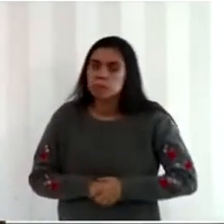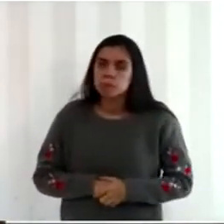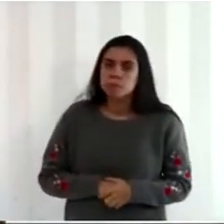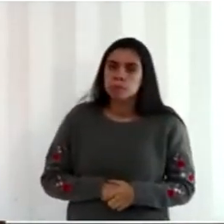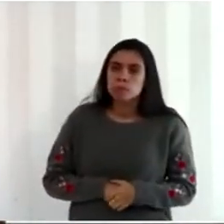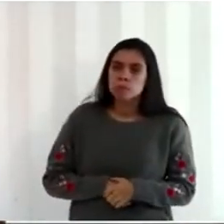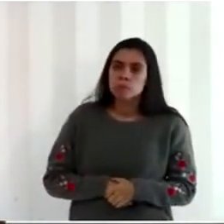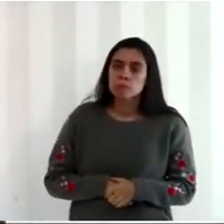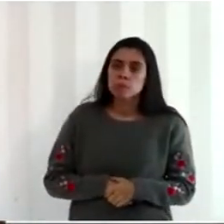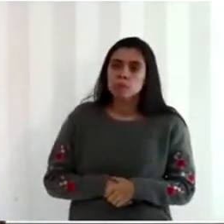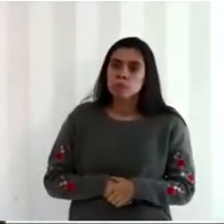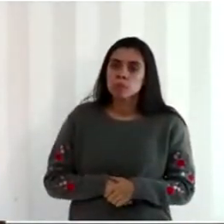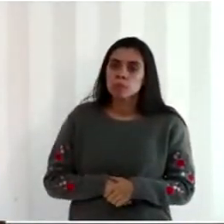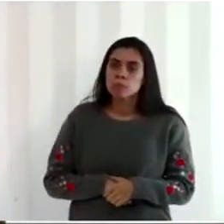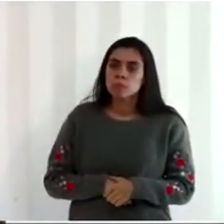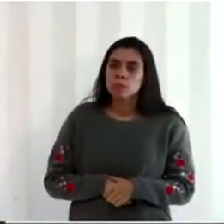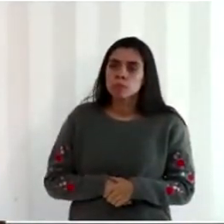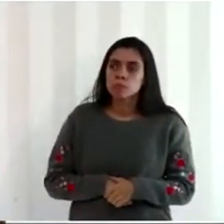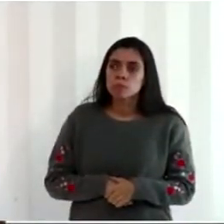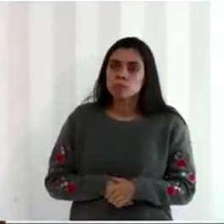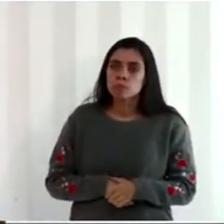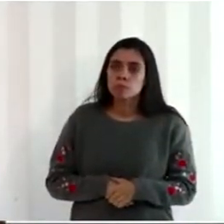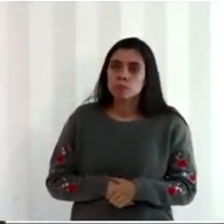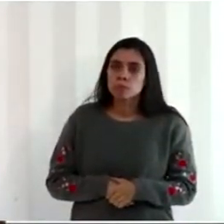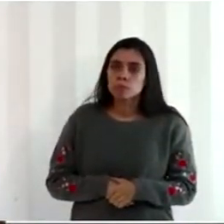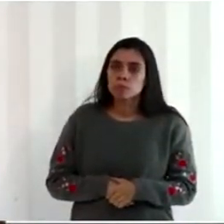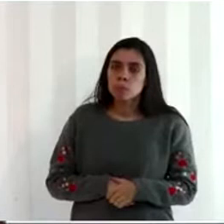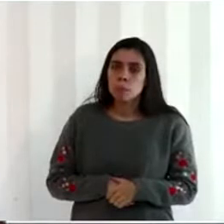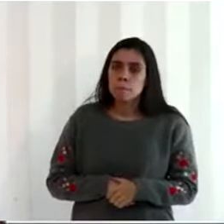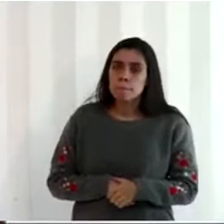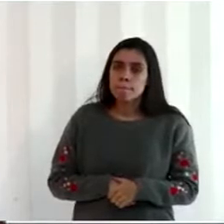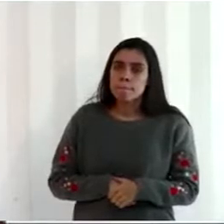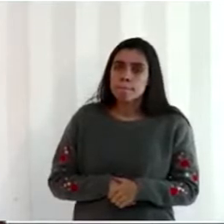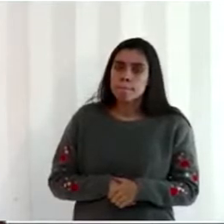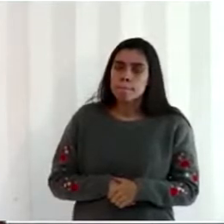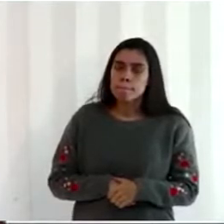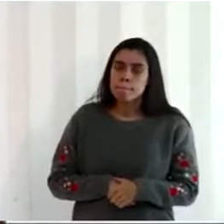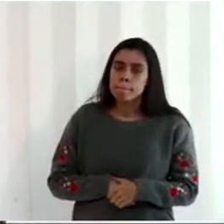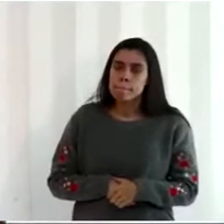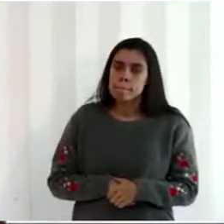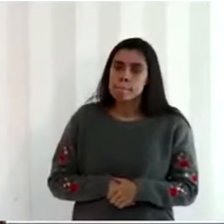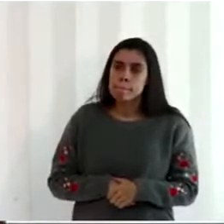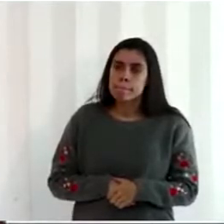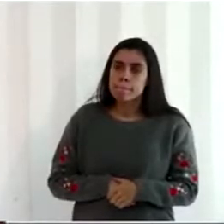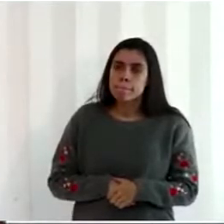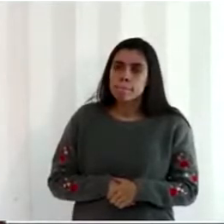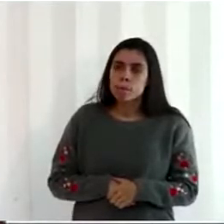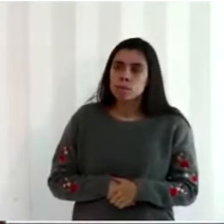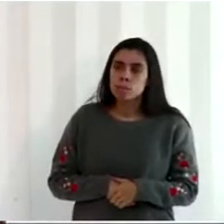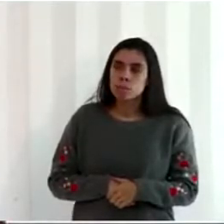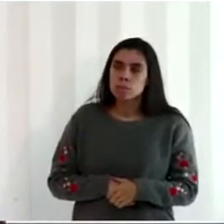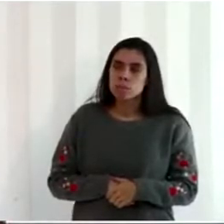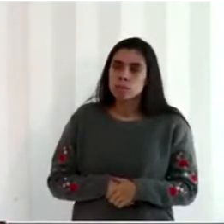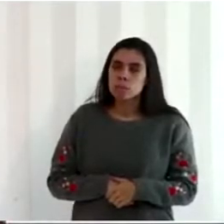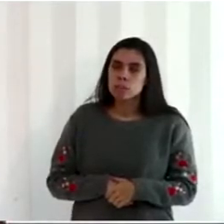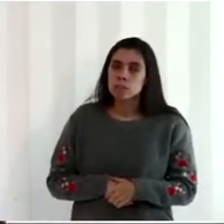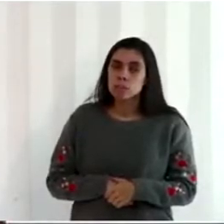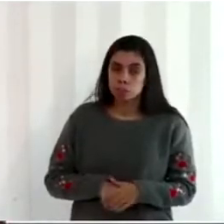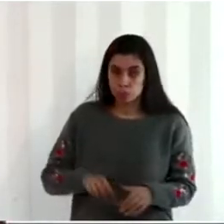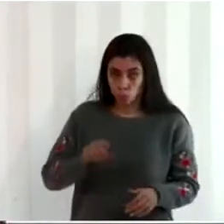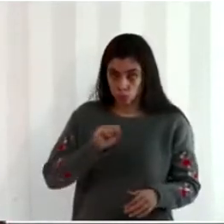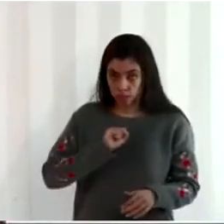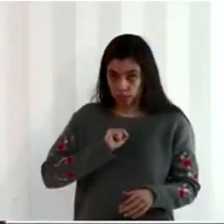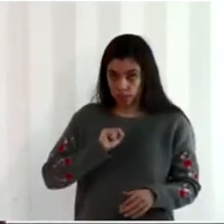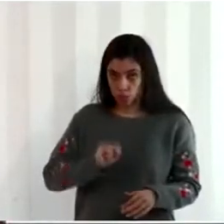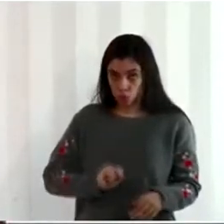Senhor já havia estabelecido isso lá no Pentateuco. Nós temos vários registros de que o sacerdote poderia retirar a sua porção. E aquilo que